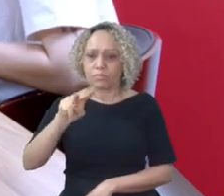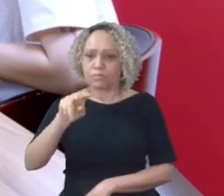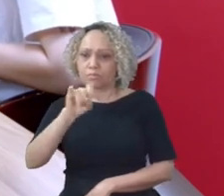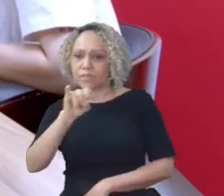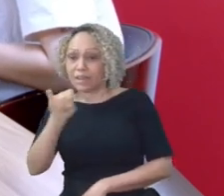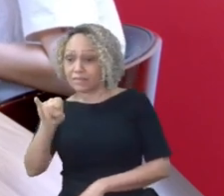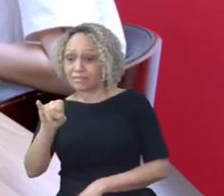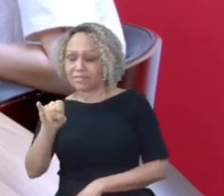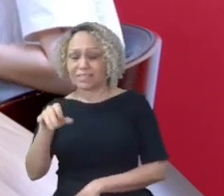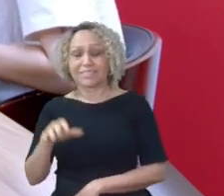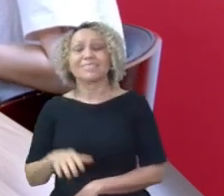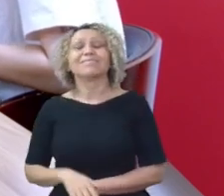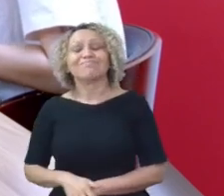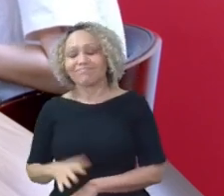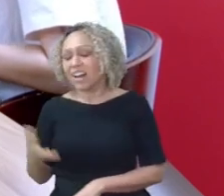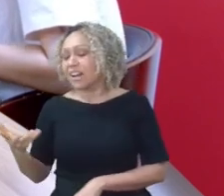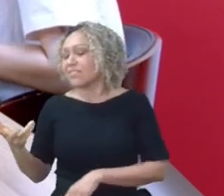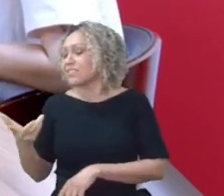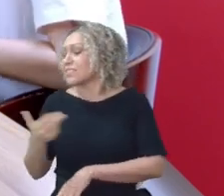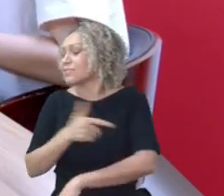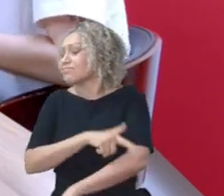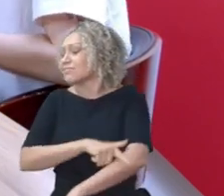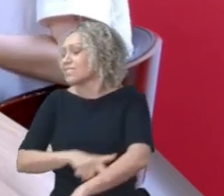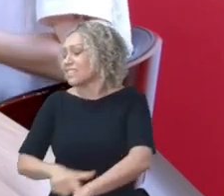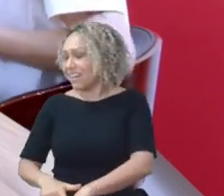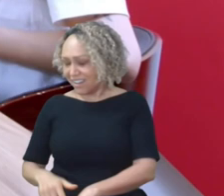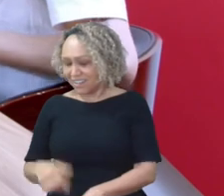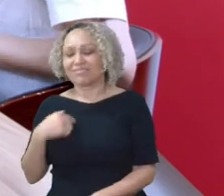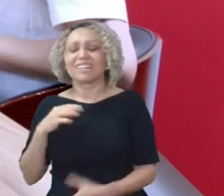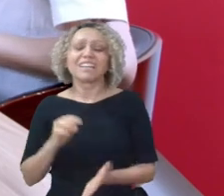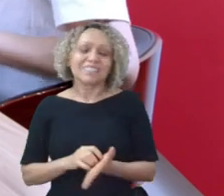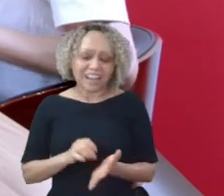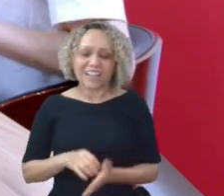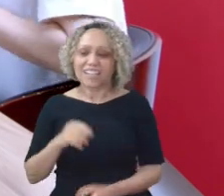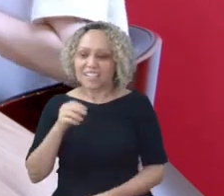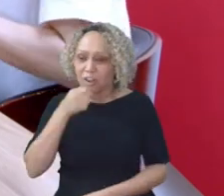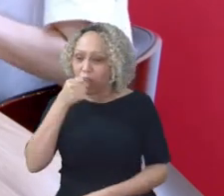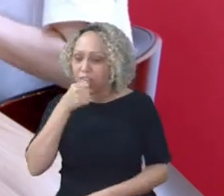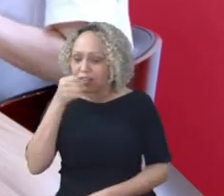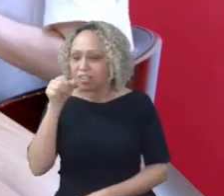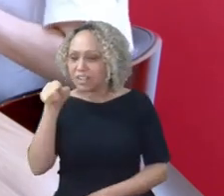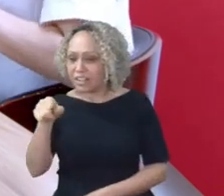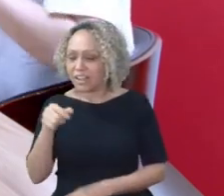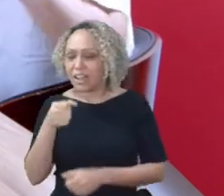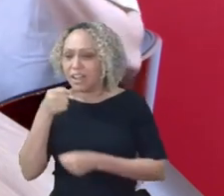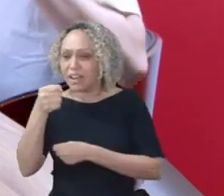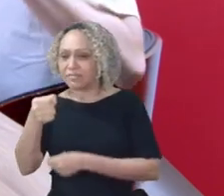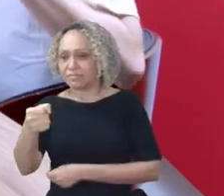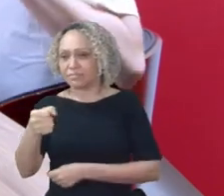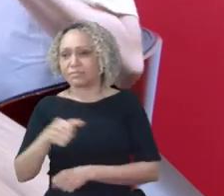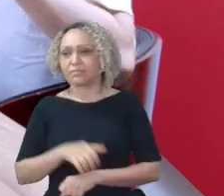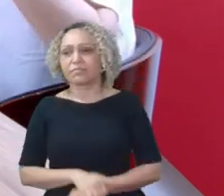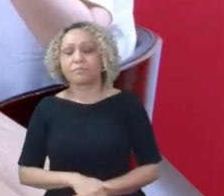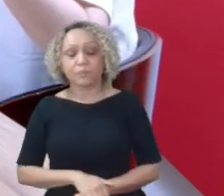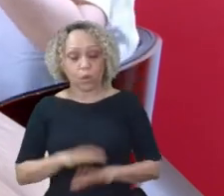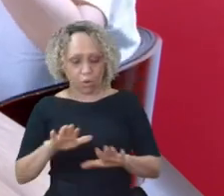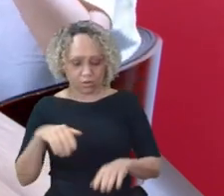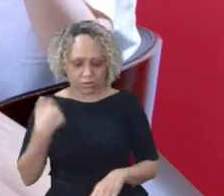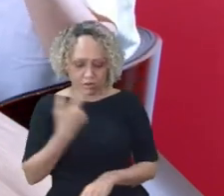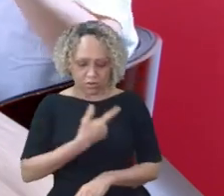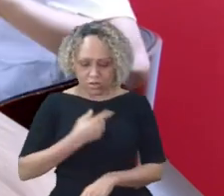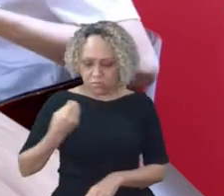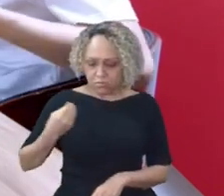bem boa ele. Ele é ótimo. E foi assim, é justamente o que nós estamos vivendo aqui, eu também vivi lá,